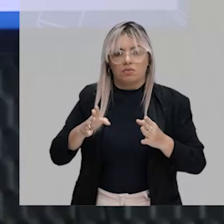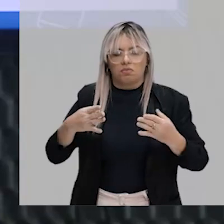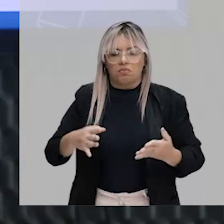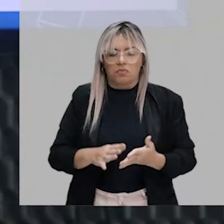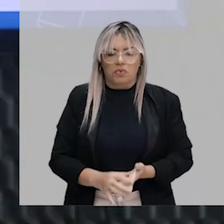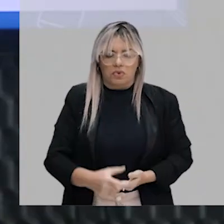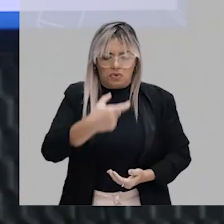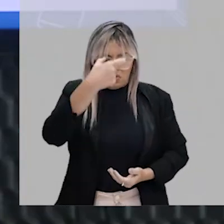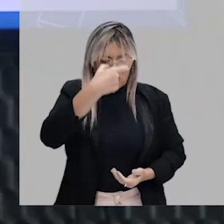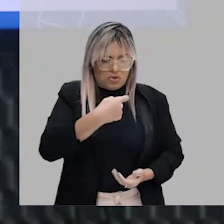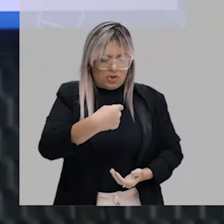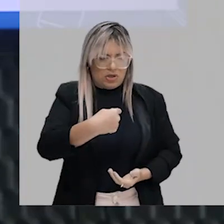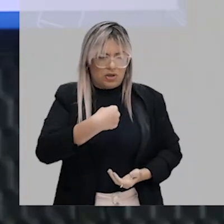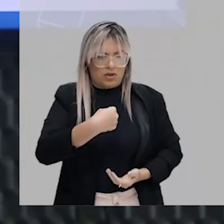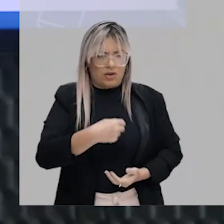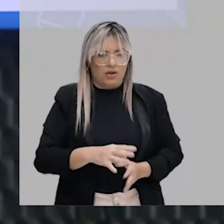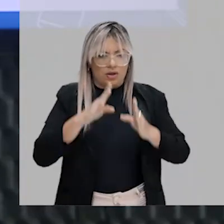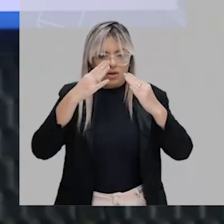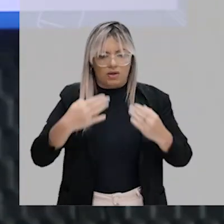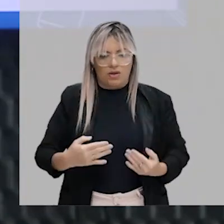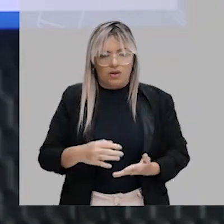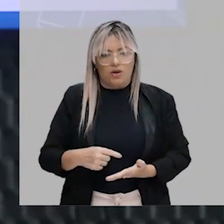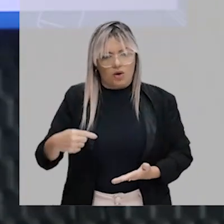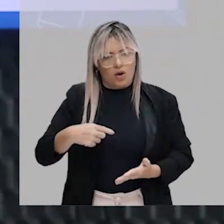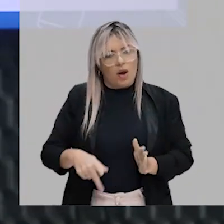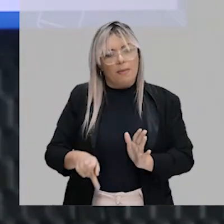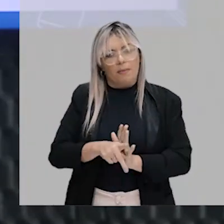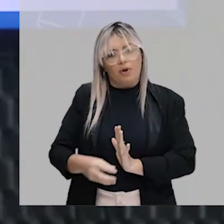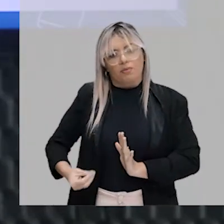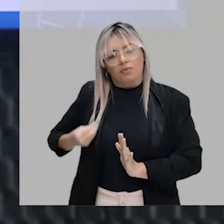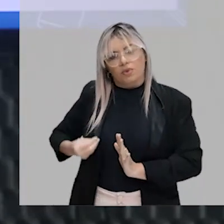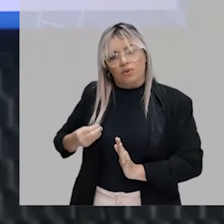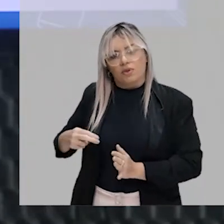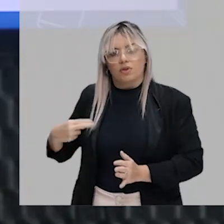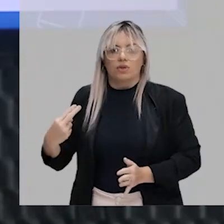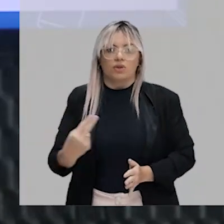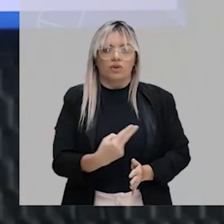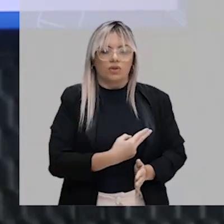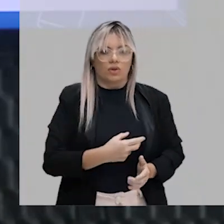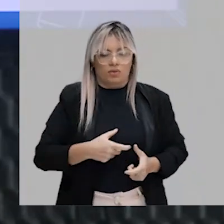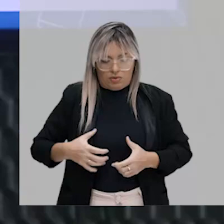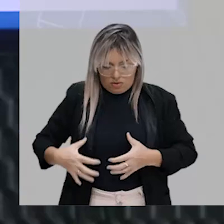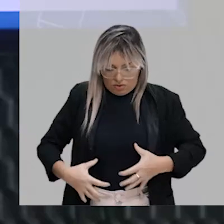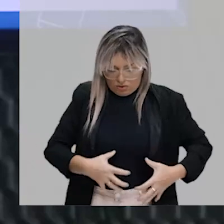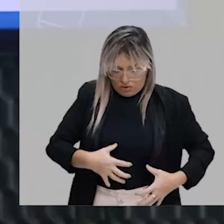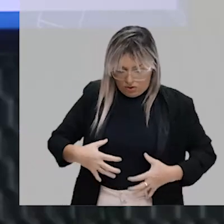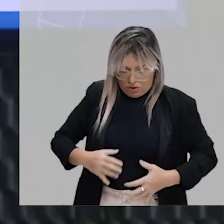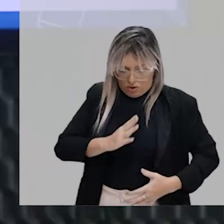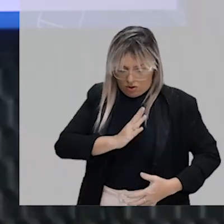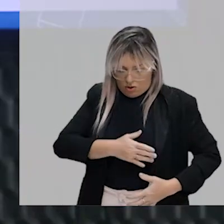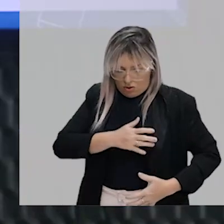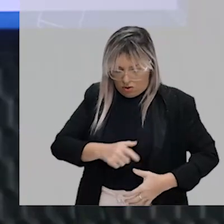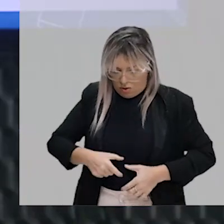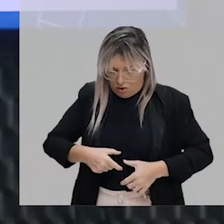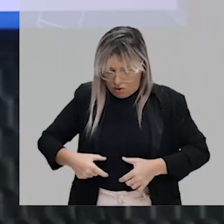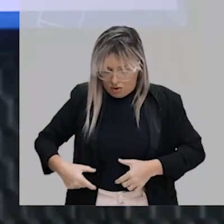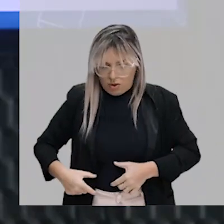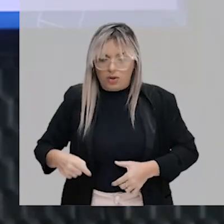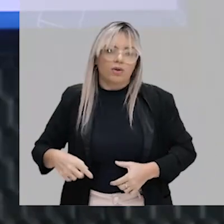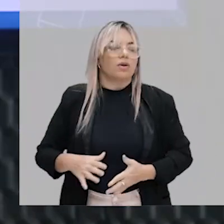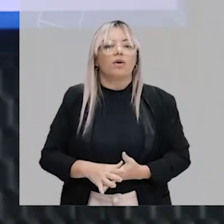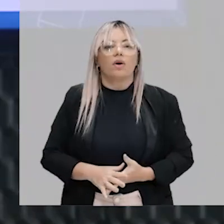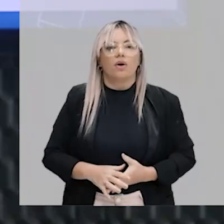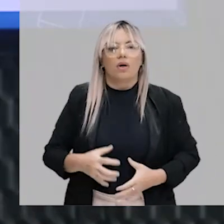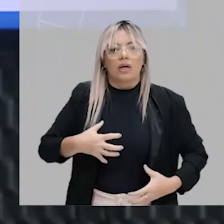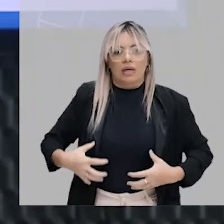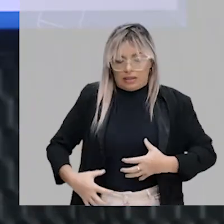você. Você é um organismo vivo, eu também sou. Nós temos fígado, coração, rim, pâncreas, e cada